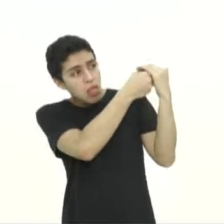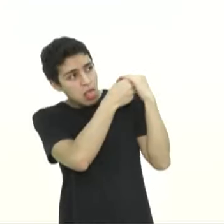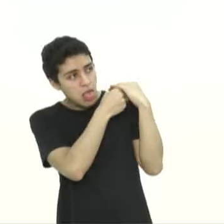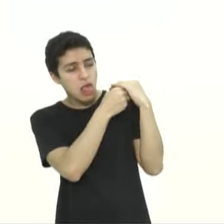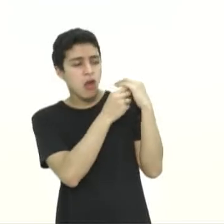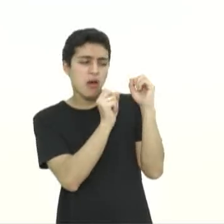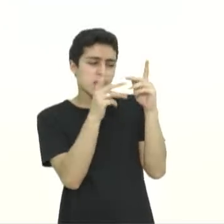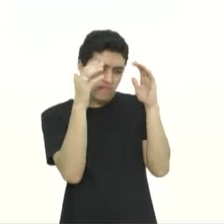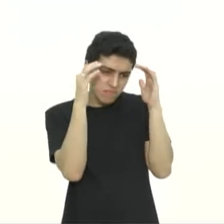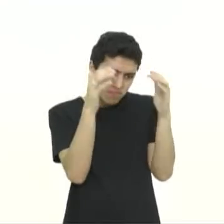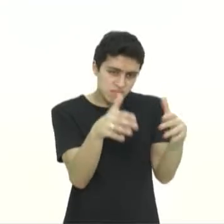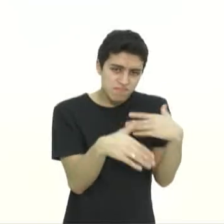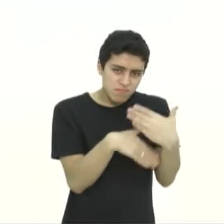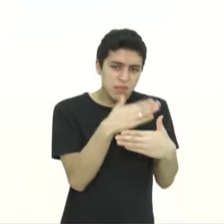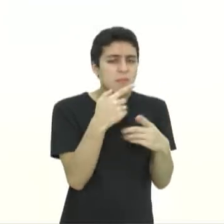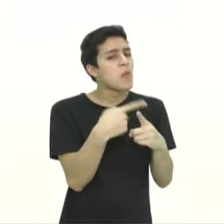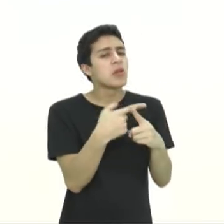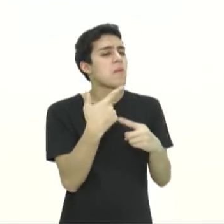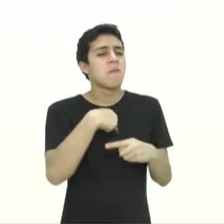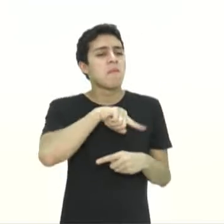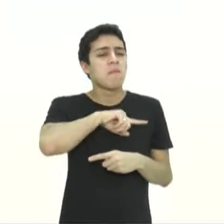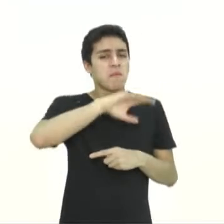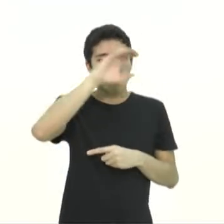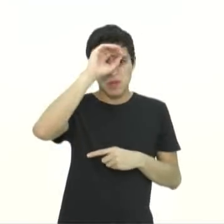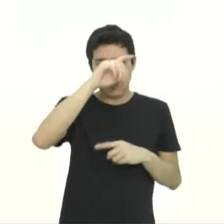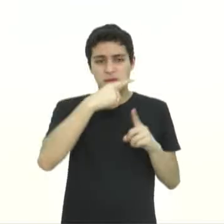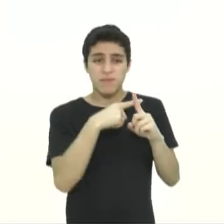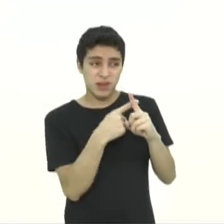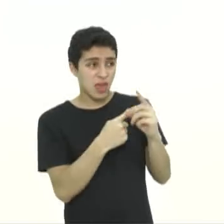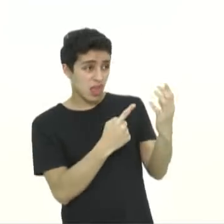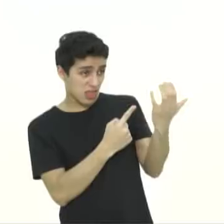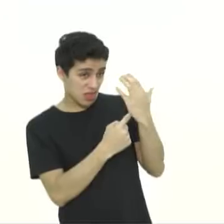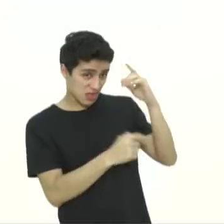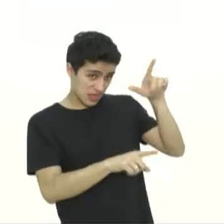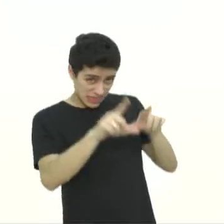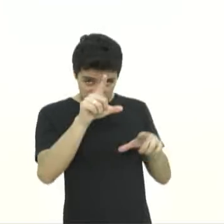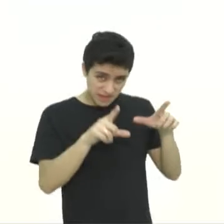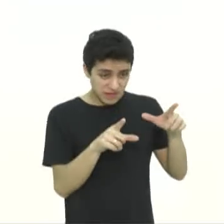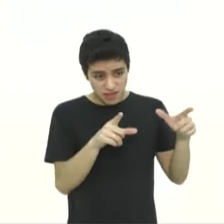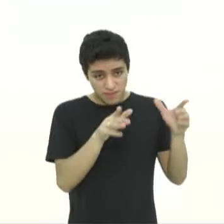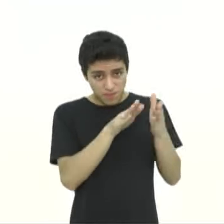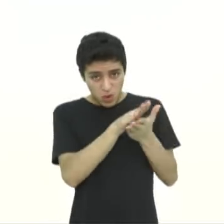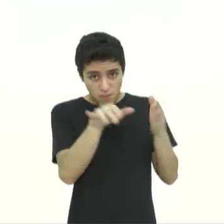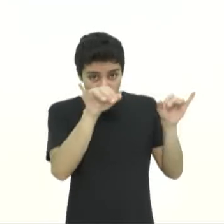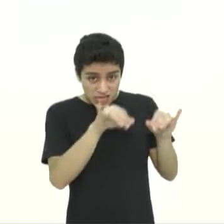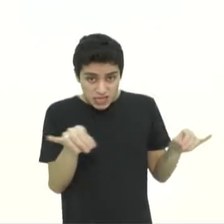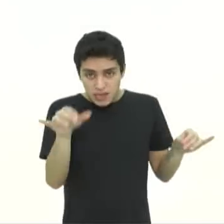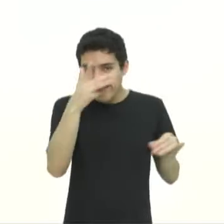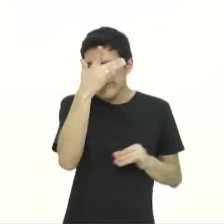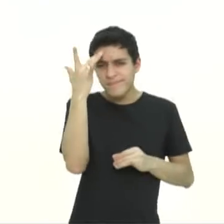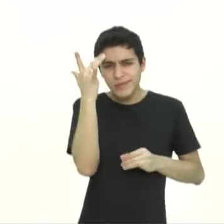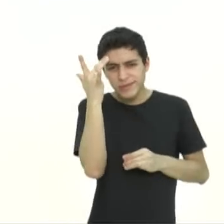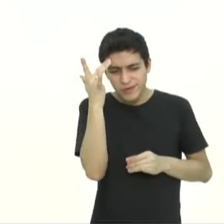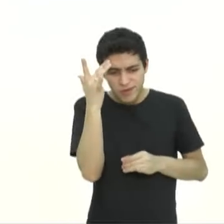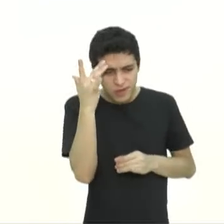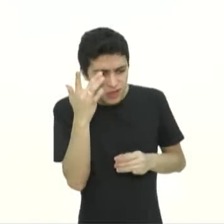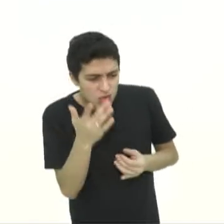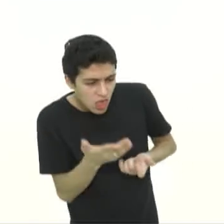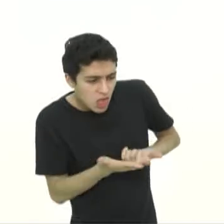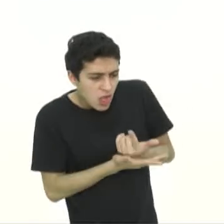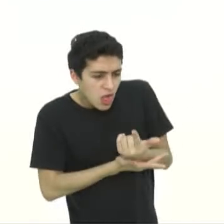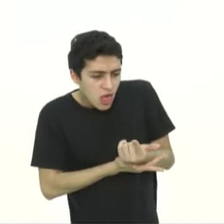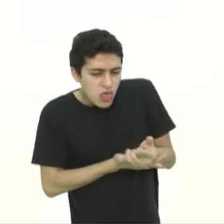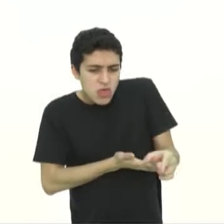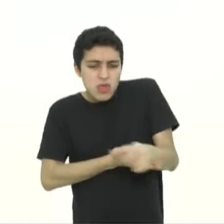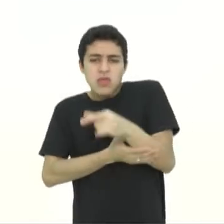sabermos o porquê. Nesse caso, incentivados pela propaganda, as pessoas são levadas a consumir os lactobacilos